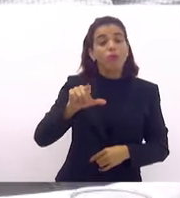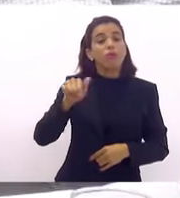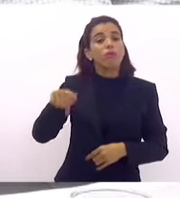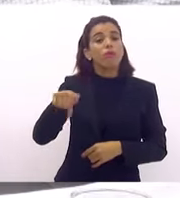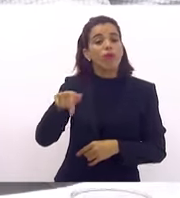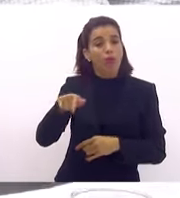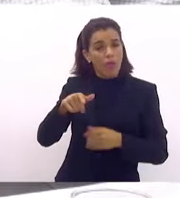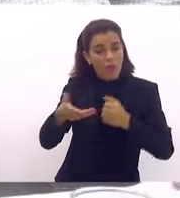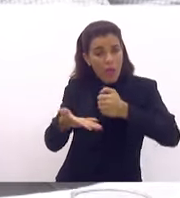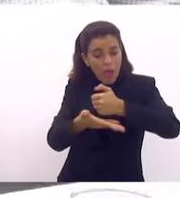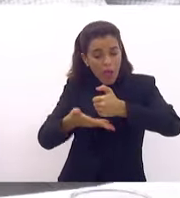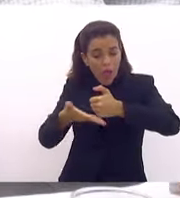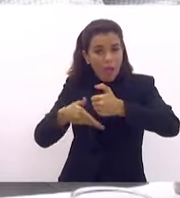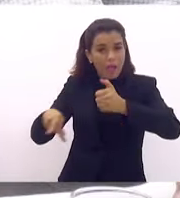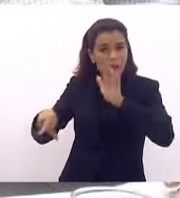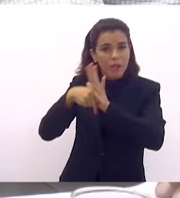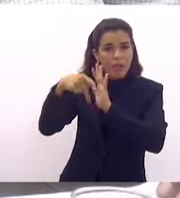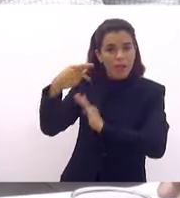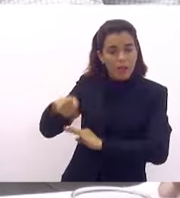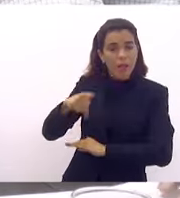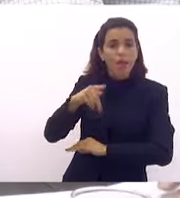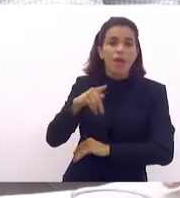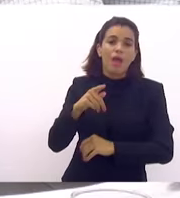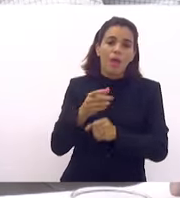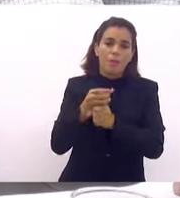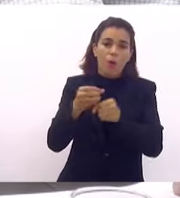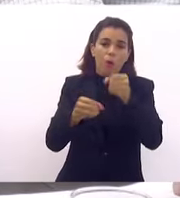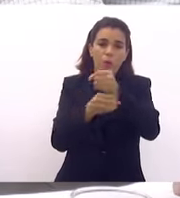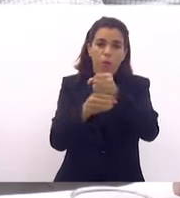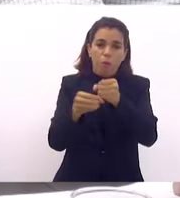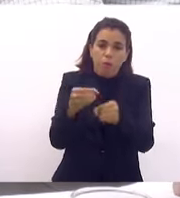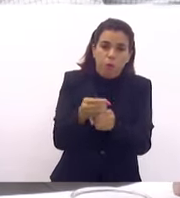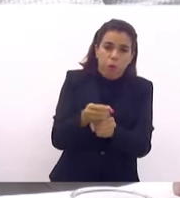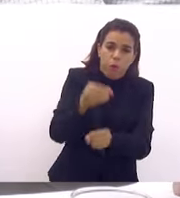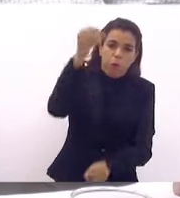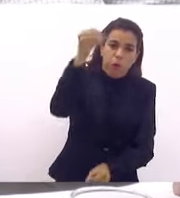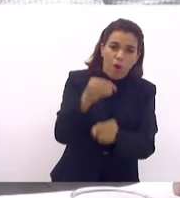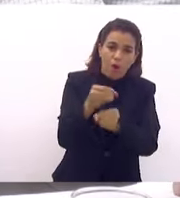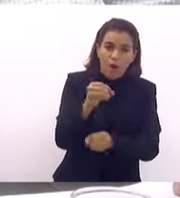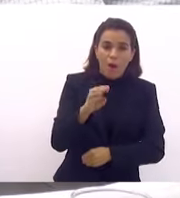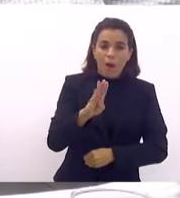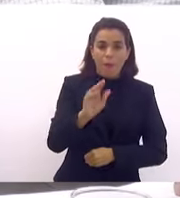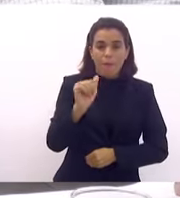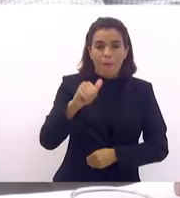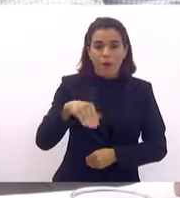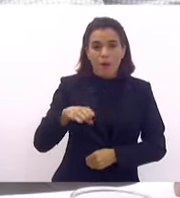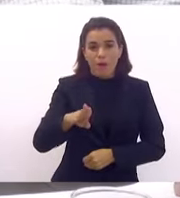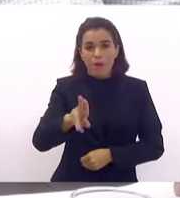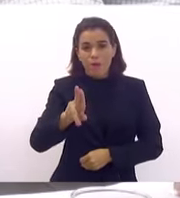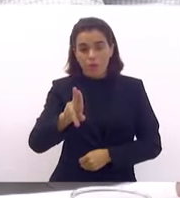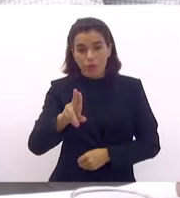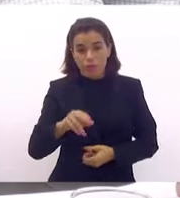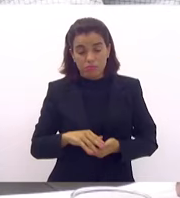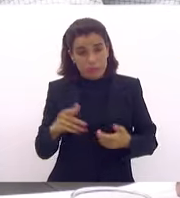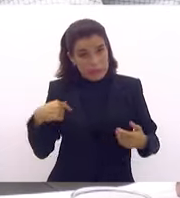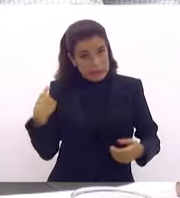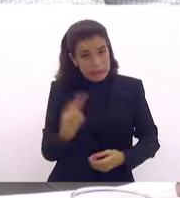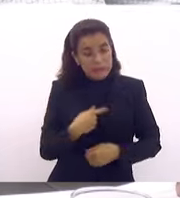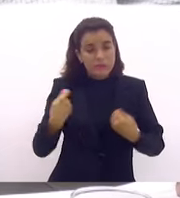uma utilidade para tanta coisa boa de construção e realmente a gente deve